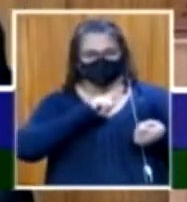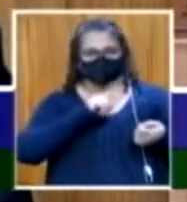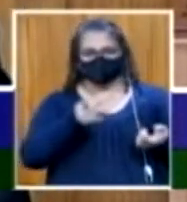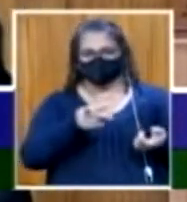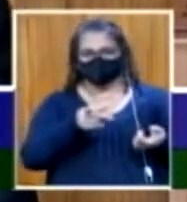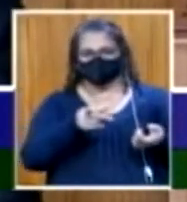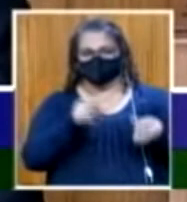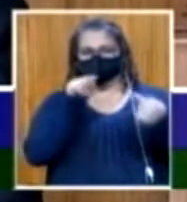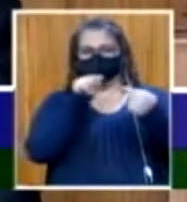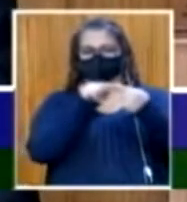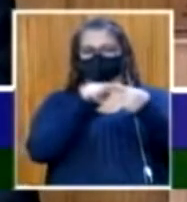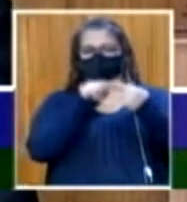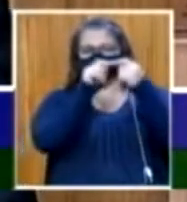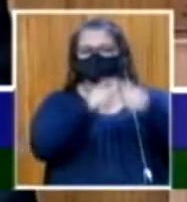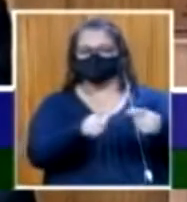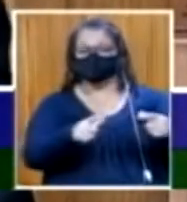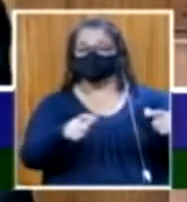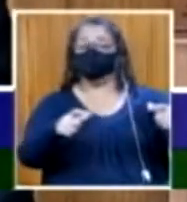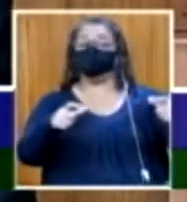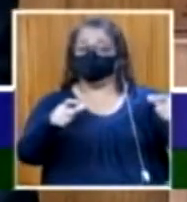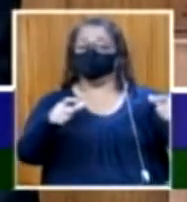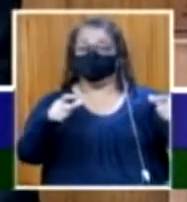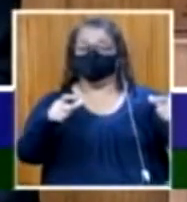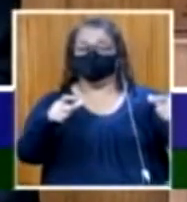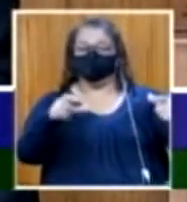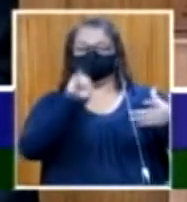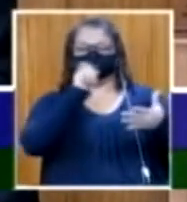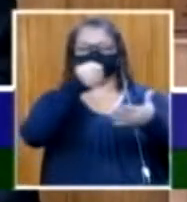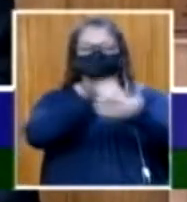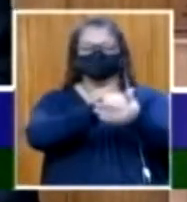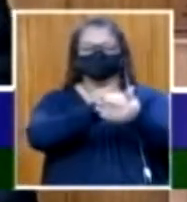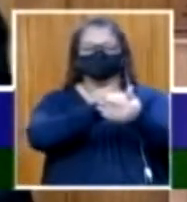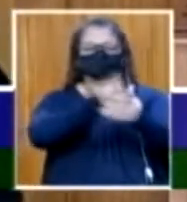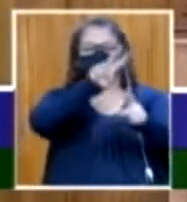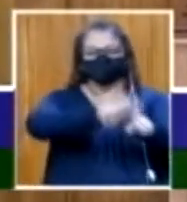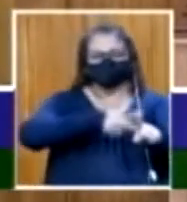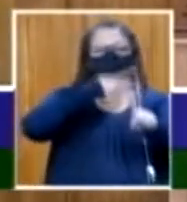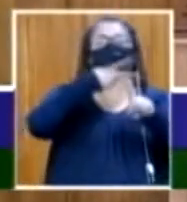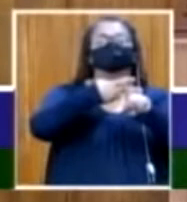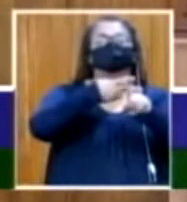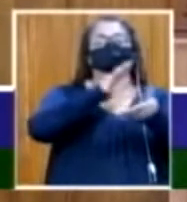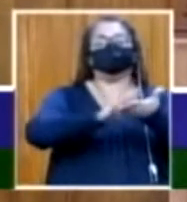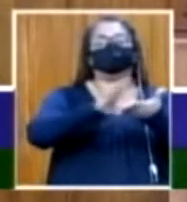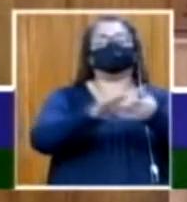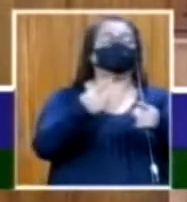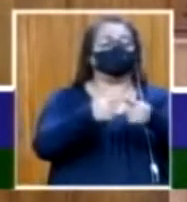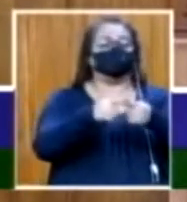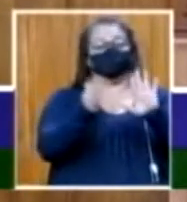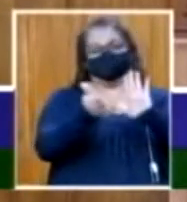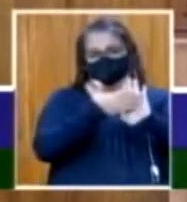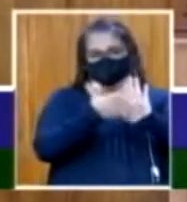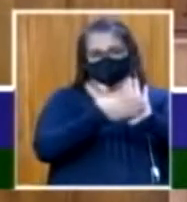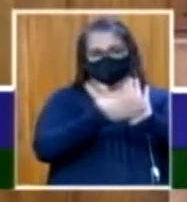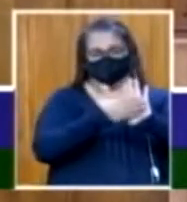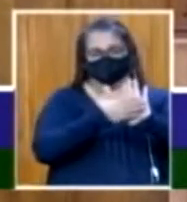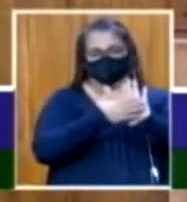perspectiva aqui de aumentar ainda mais a carga tributária sobre consumo. Porque a proposta de